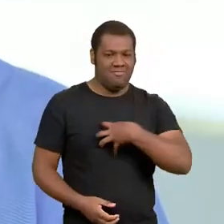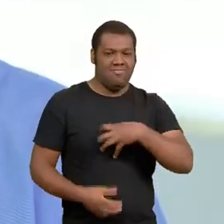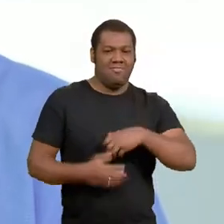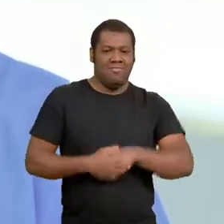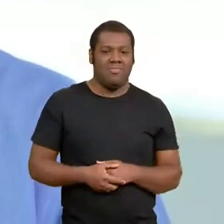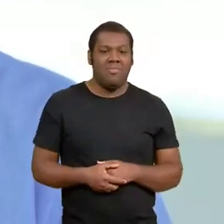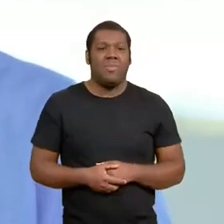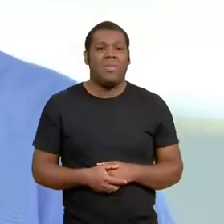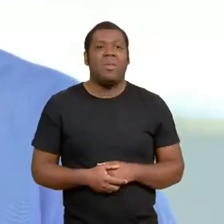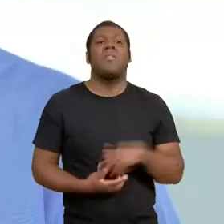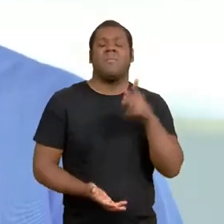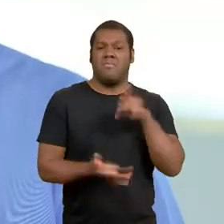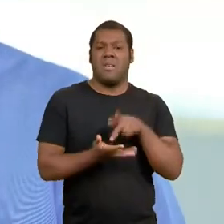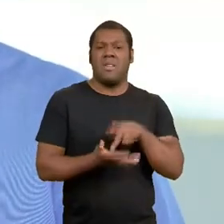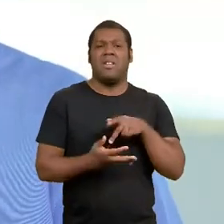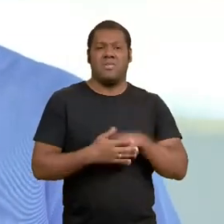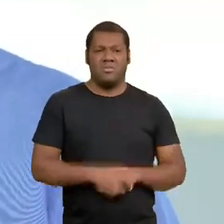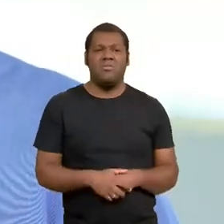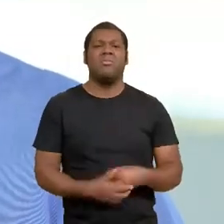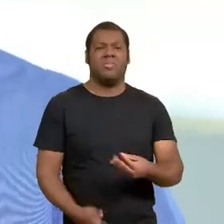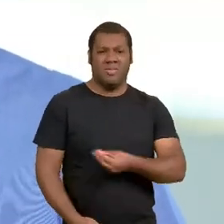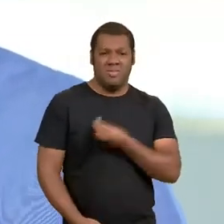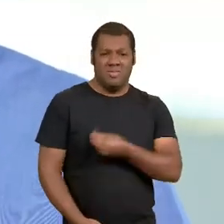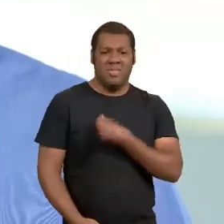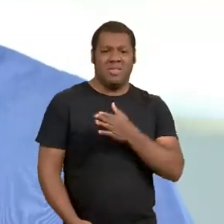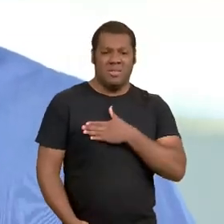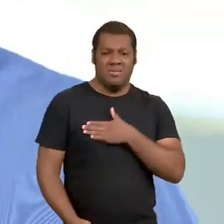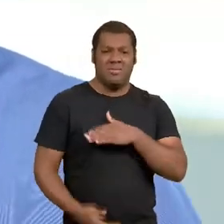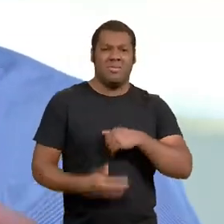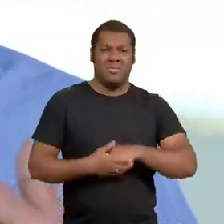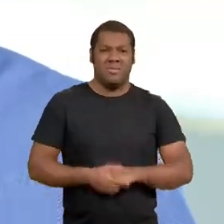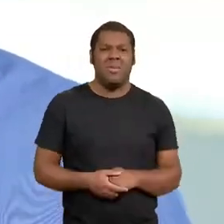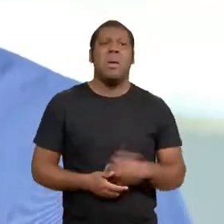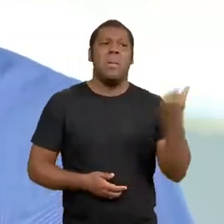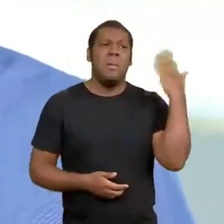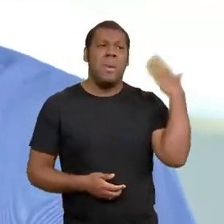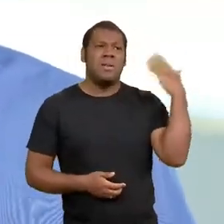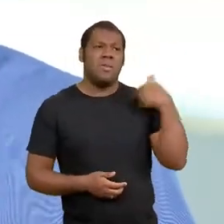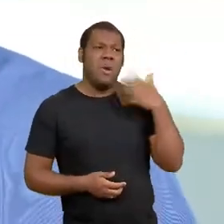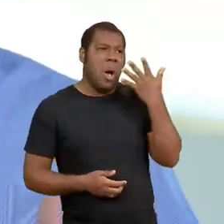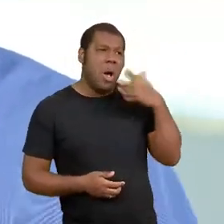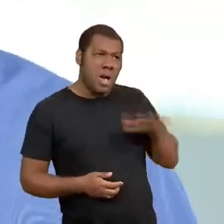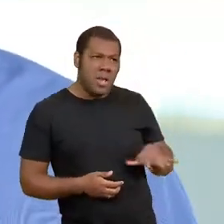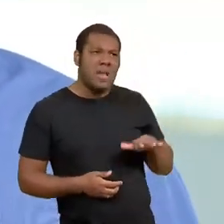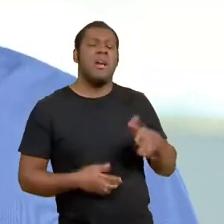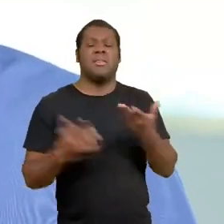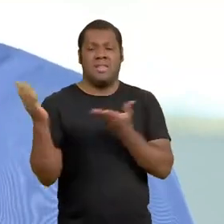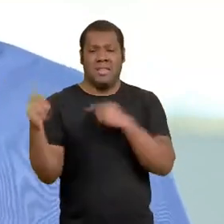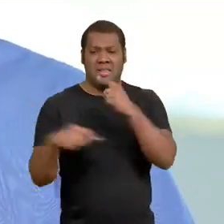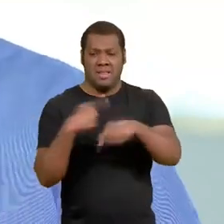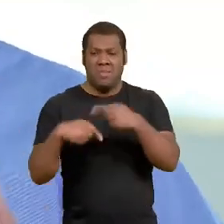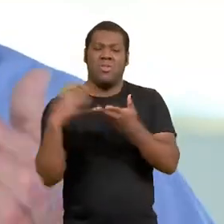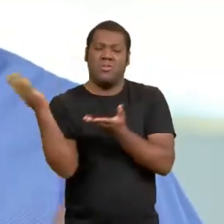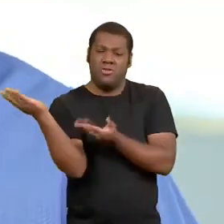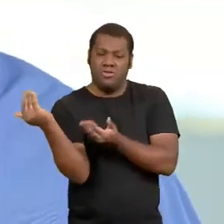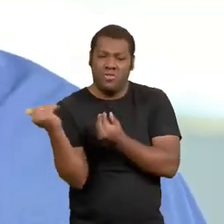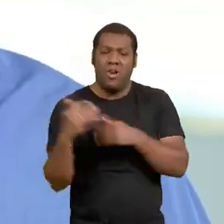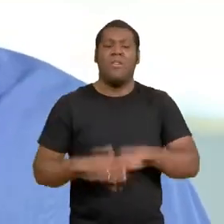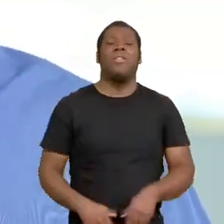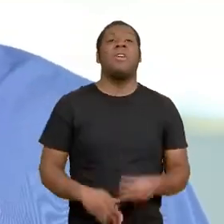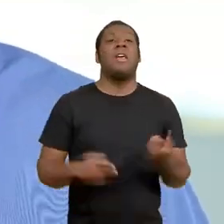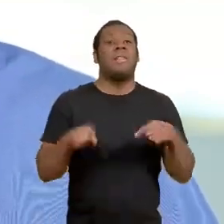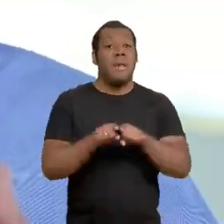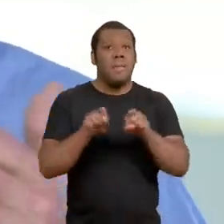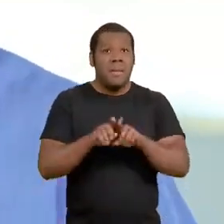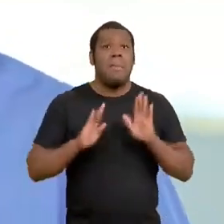vida. Eu fui assim quando moleque, eu fui assim quando adolescente, eu fui assim no sindicato, eu fui assim na criação